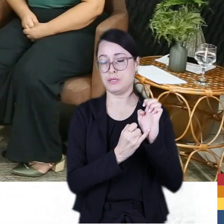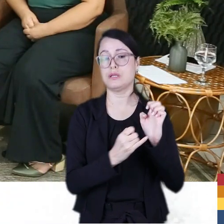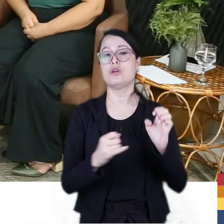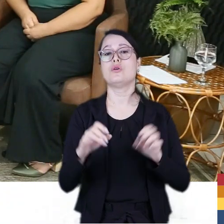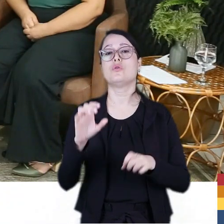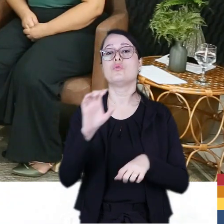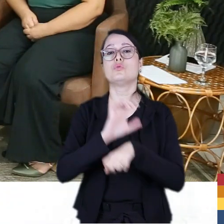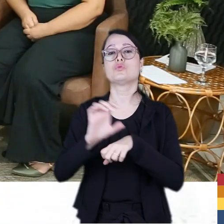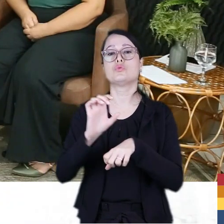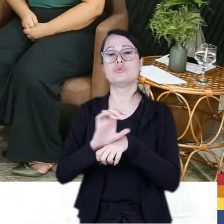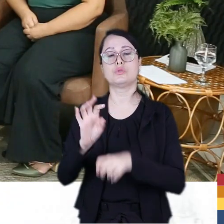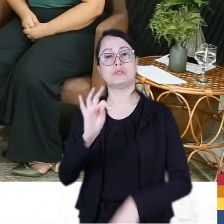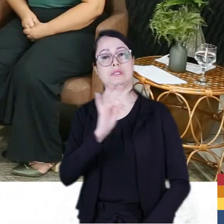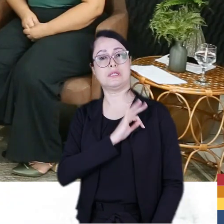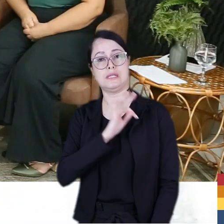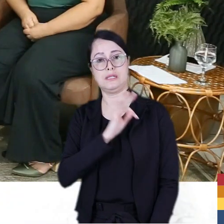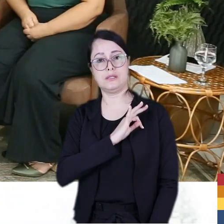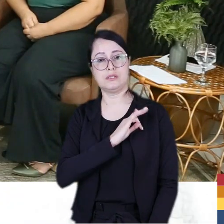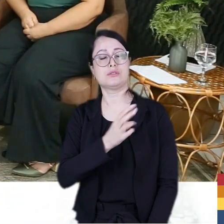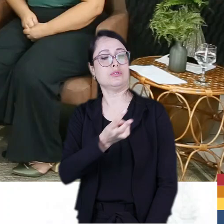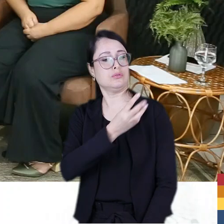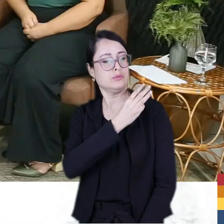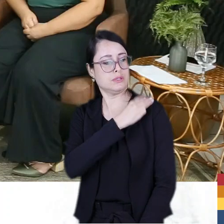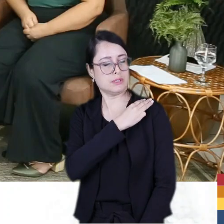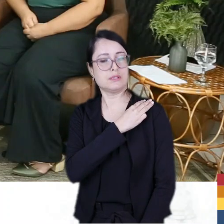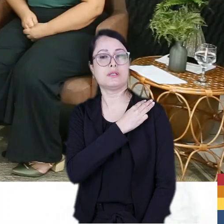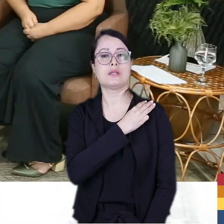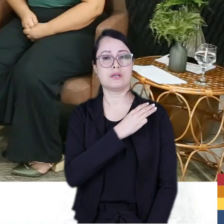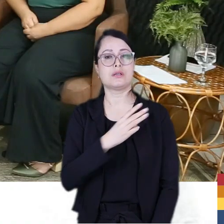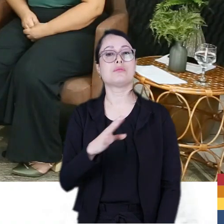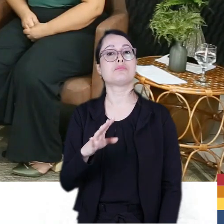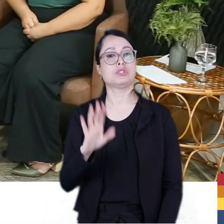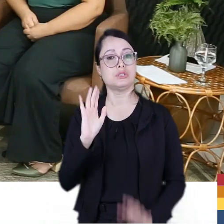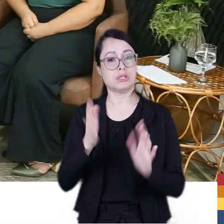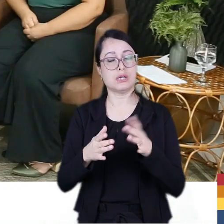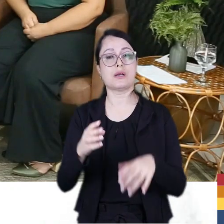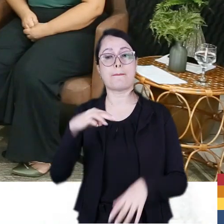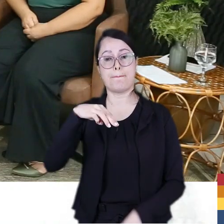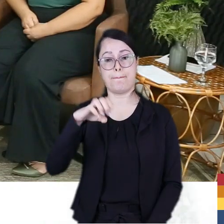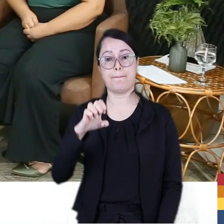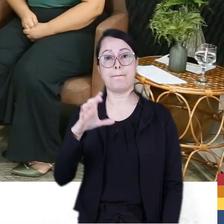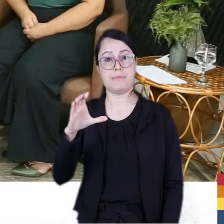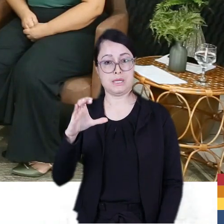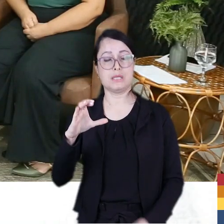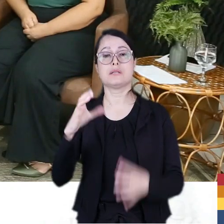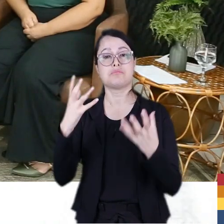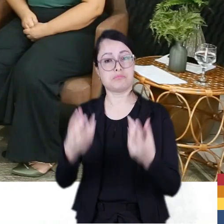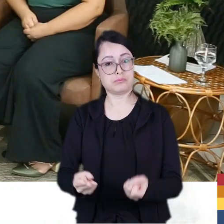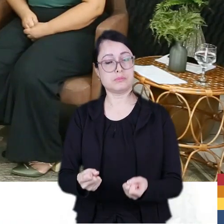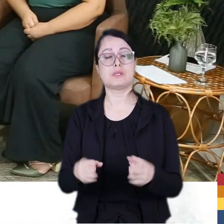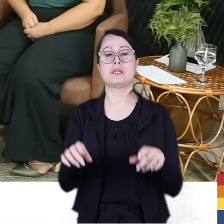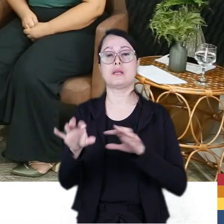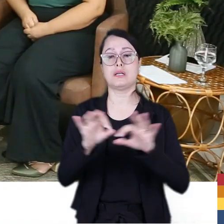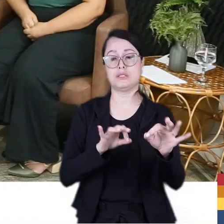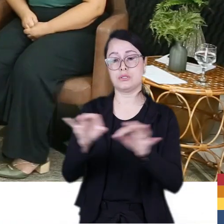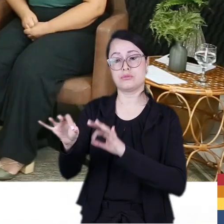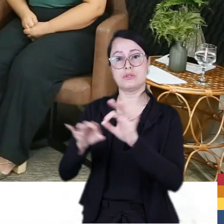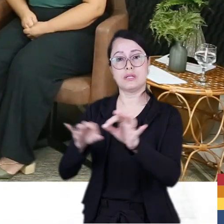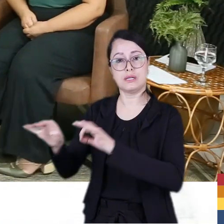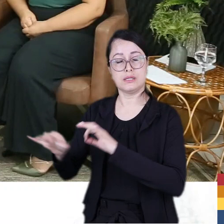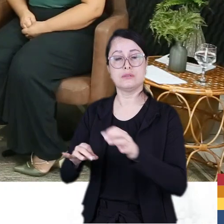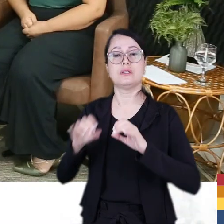bom é possível que nós ofereçamos e já é oferecido através dos IEMAS como já foi colocado